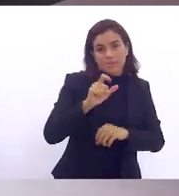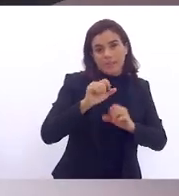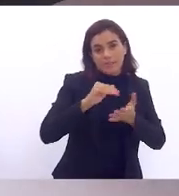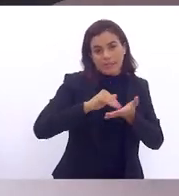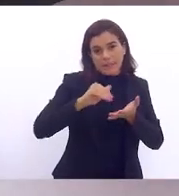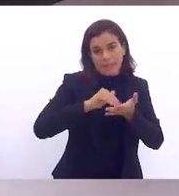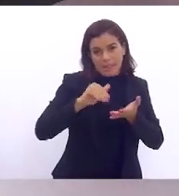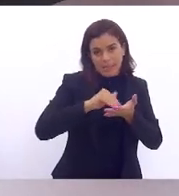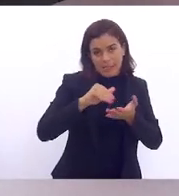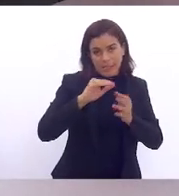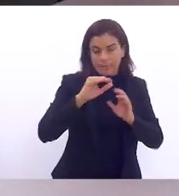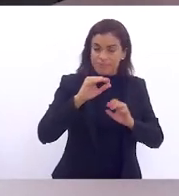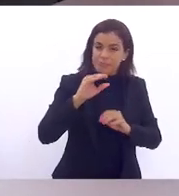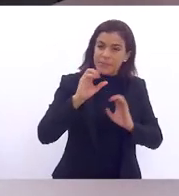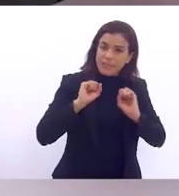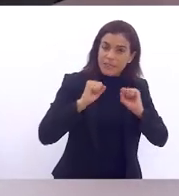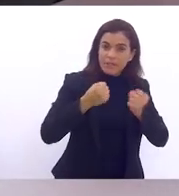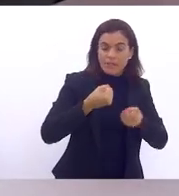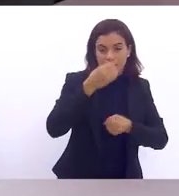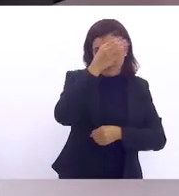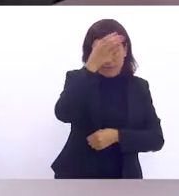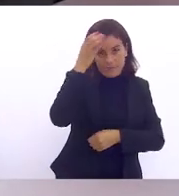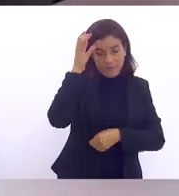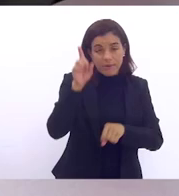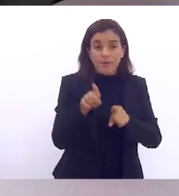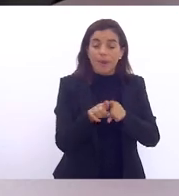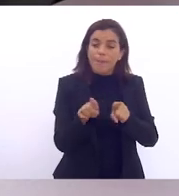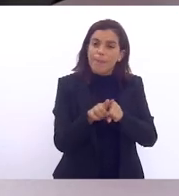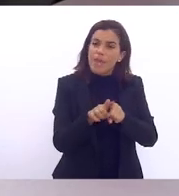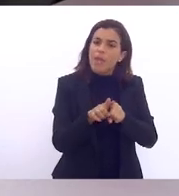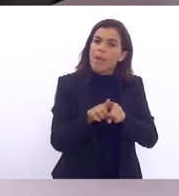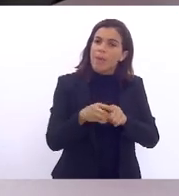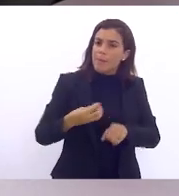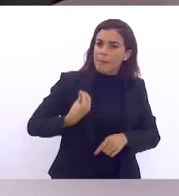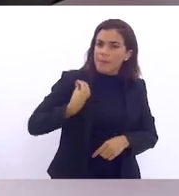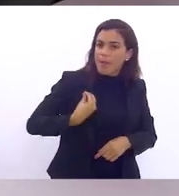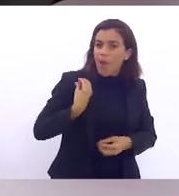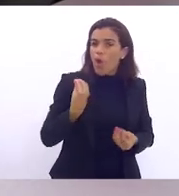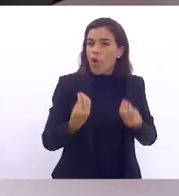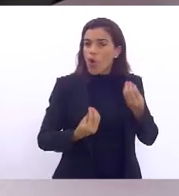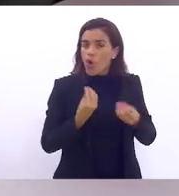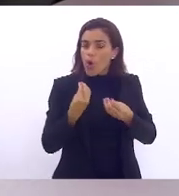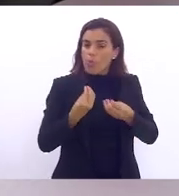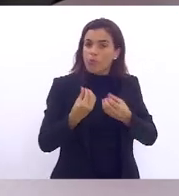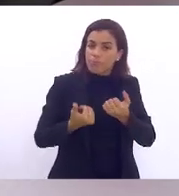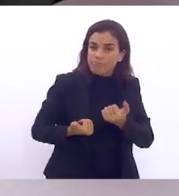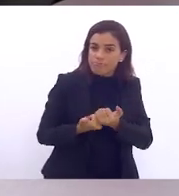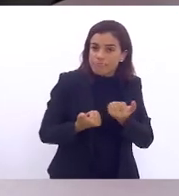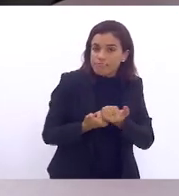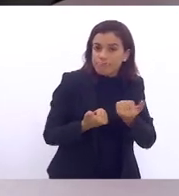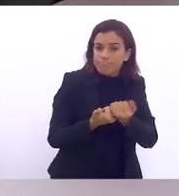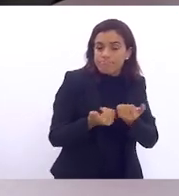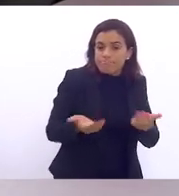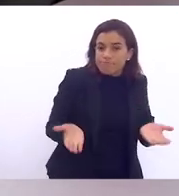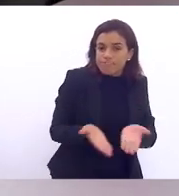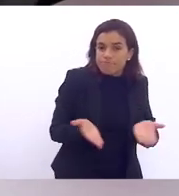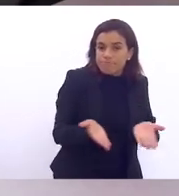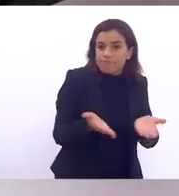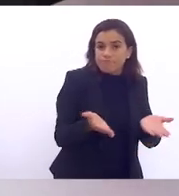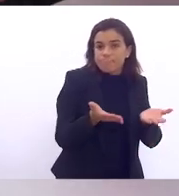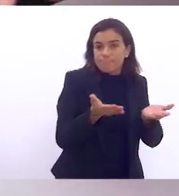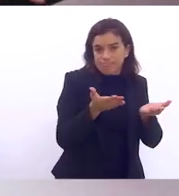governo do estado em ter uma participação colaborativa nesse processo no sentido de